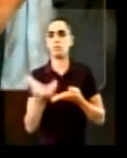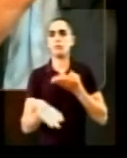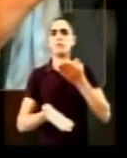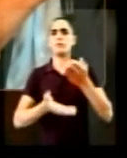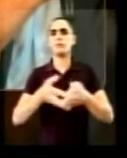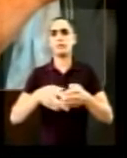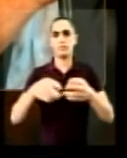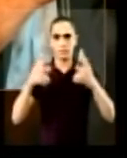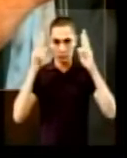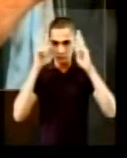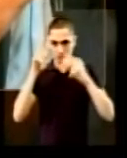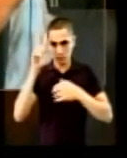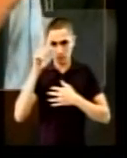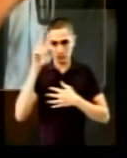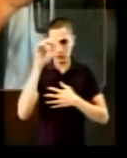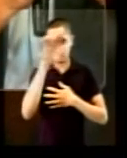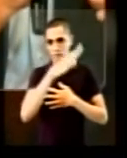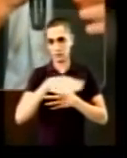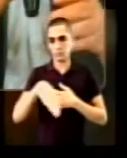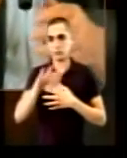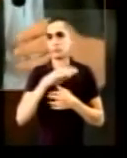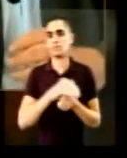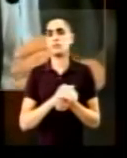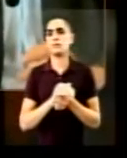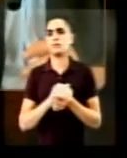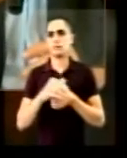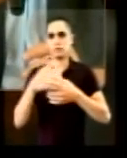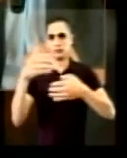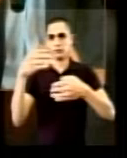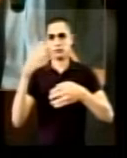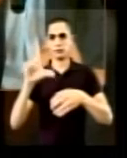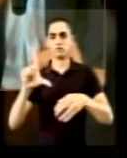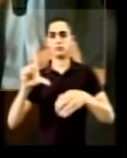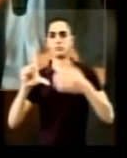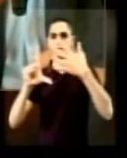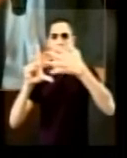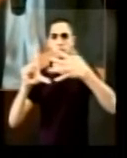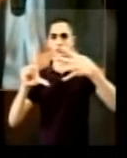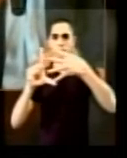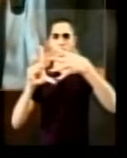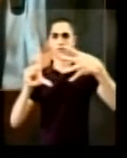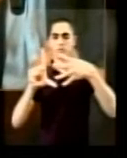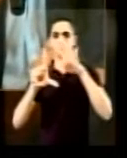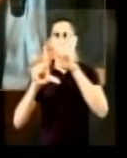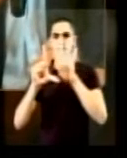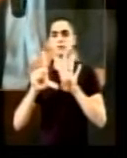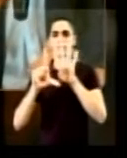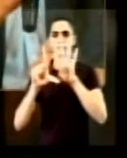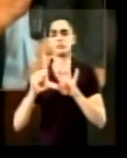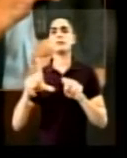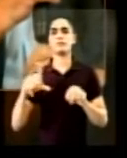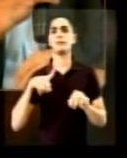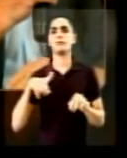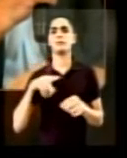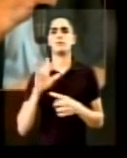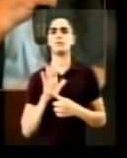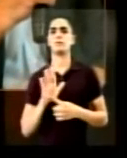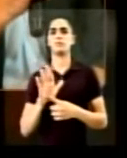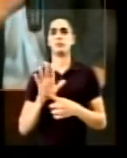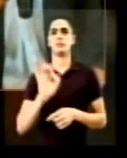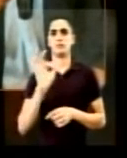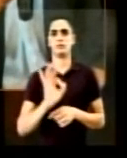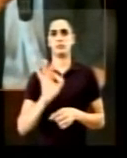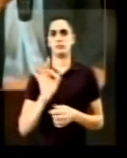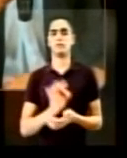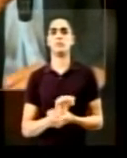no começo, depois no meio, e hoje eu vou falar outra vez. Existe um indicador que ele